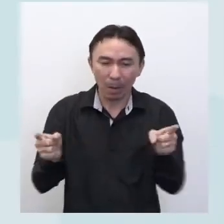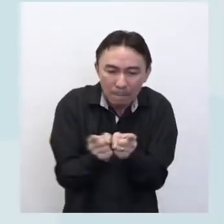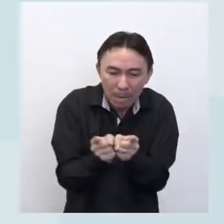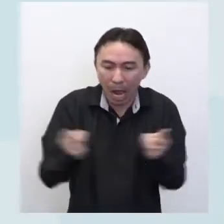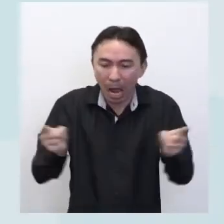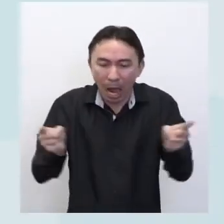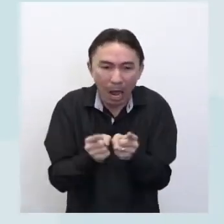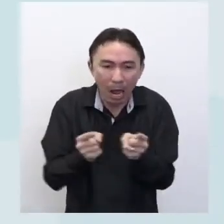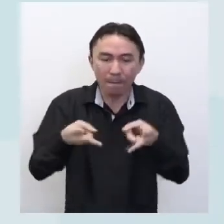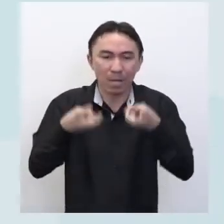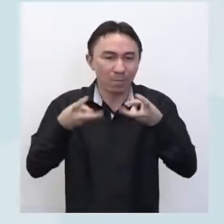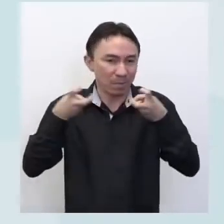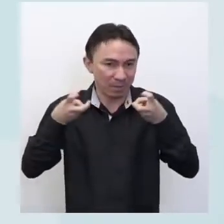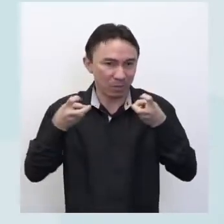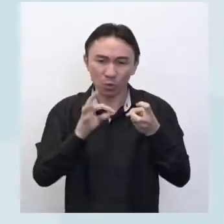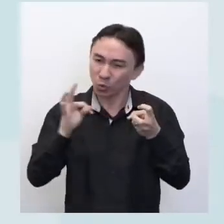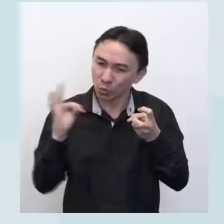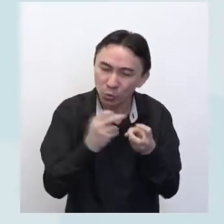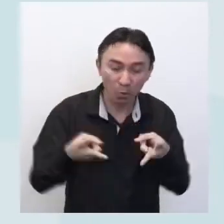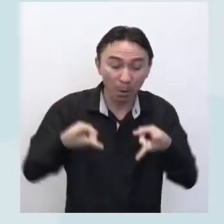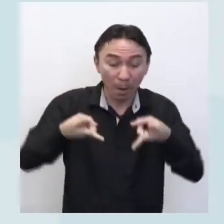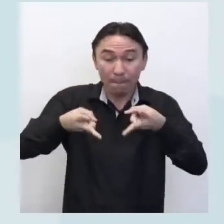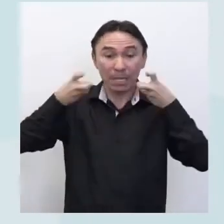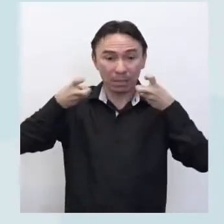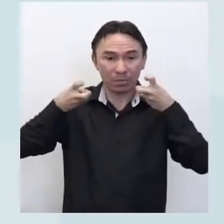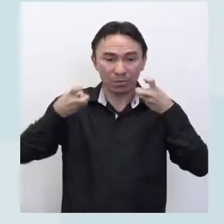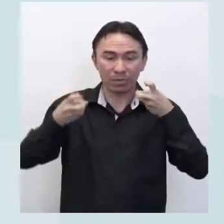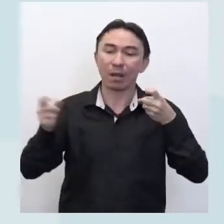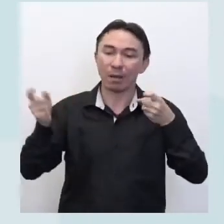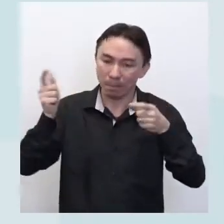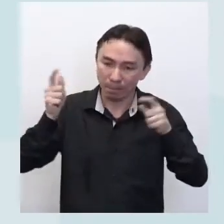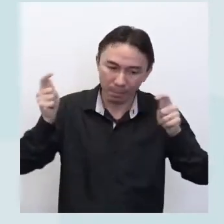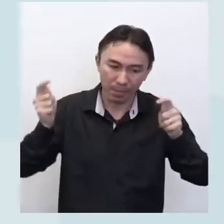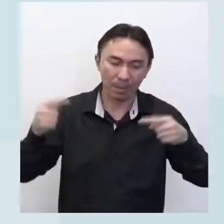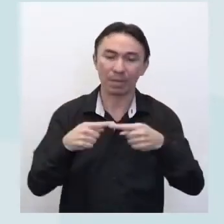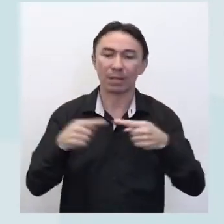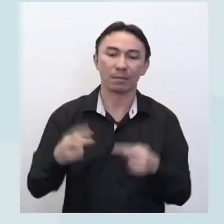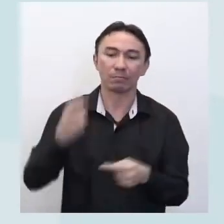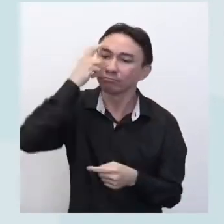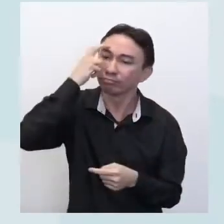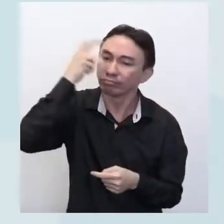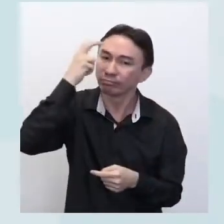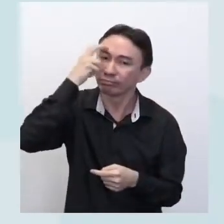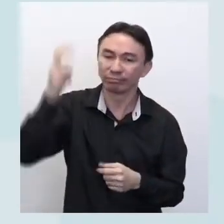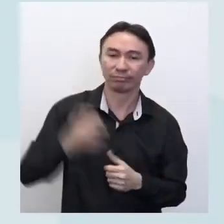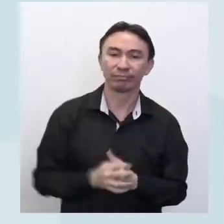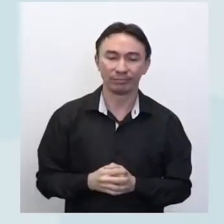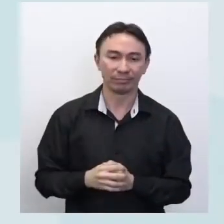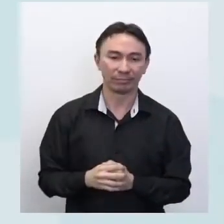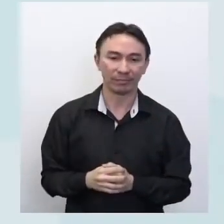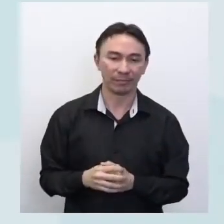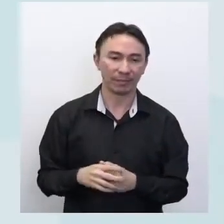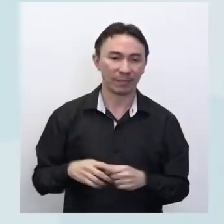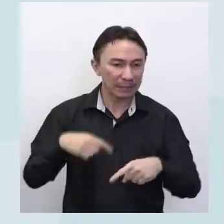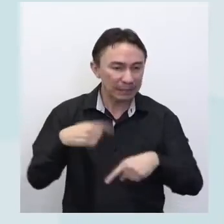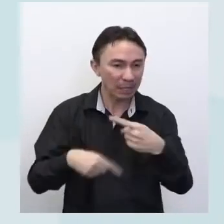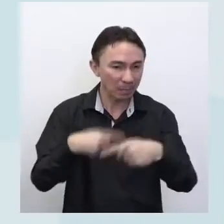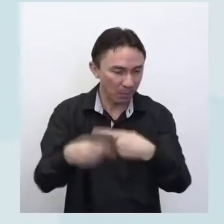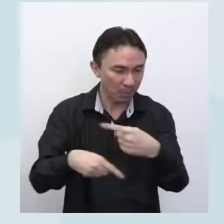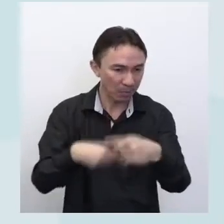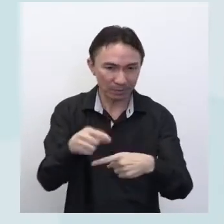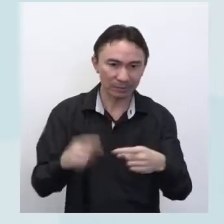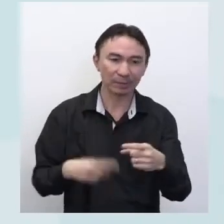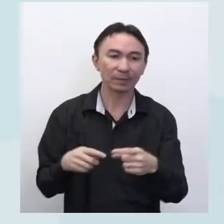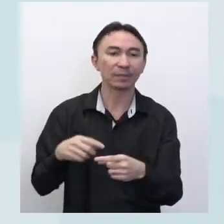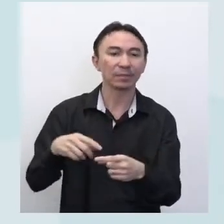à percepção e sua relação com a razão humana. Depois, na parte mais aí